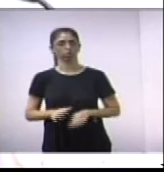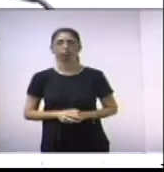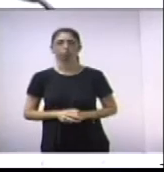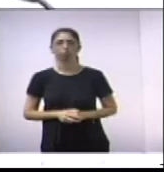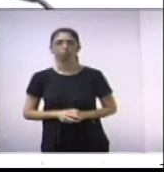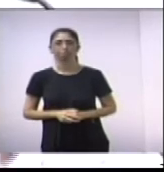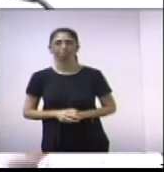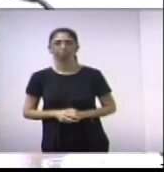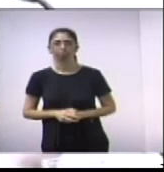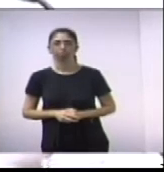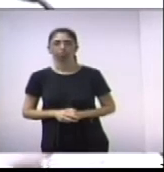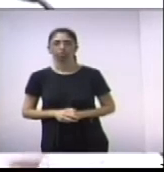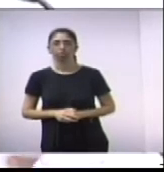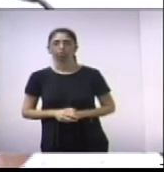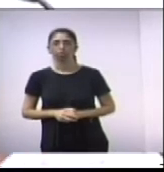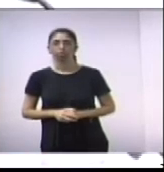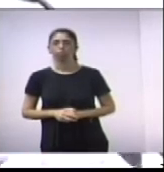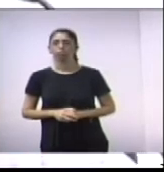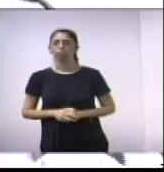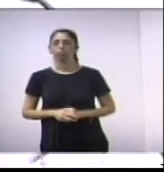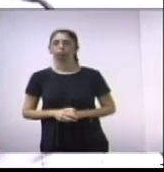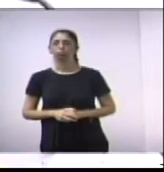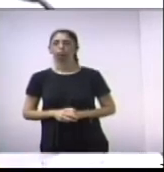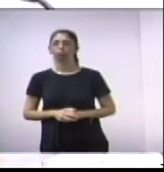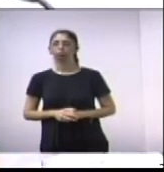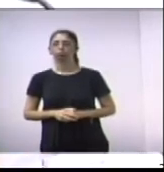referida sentença.